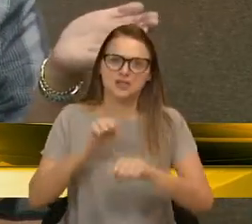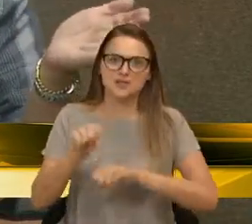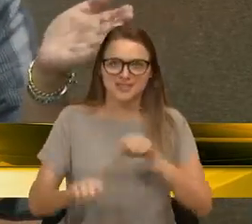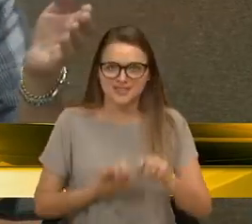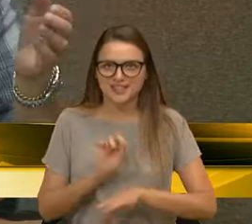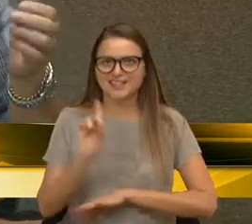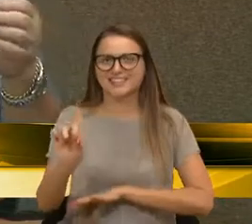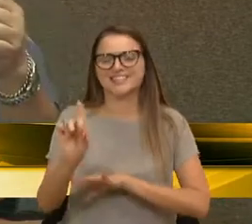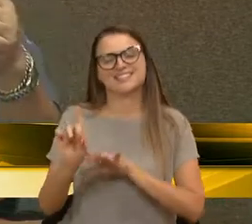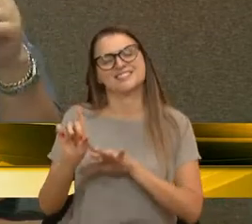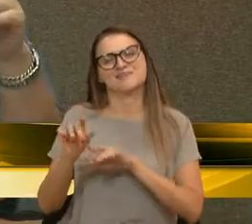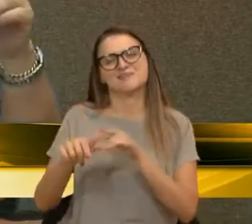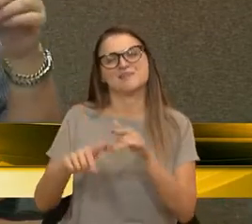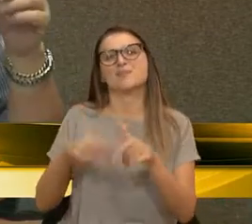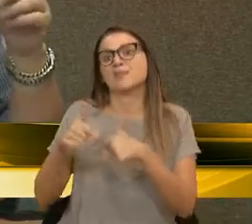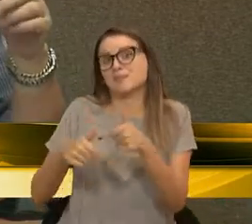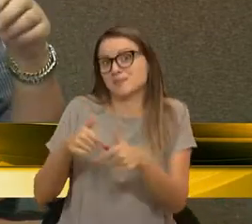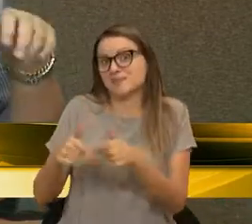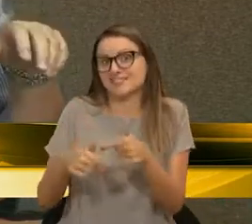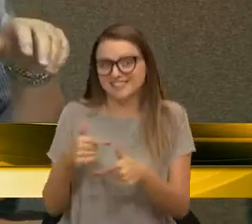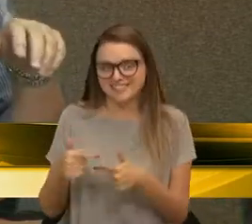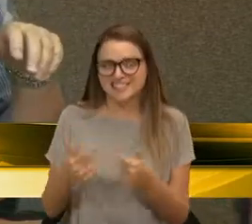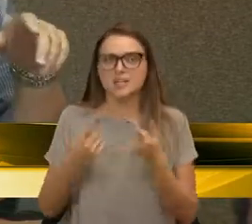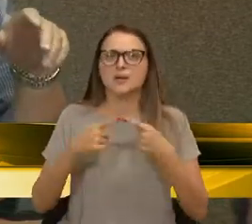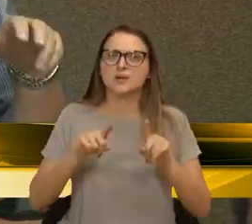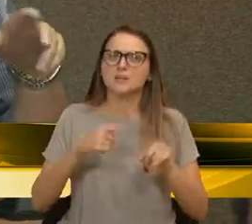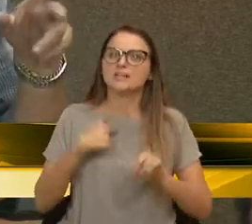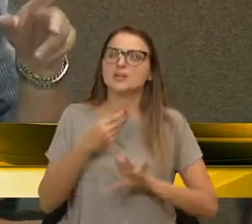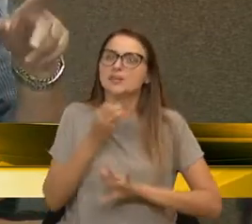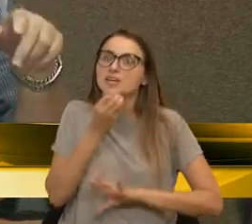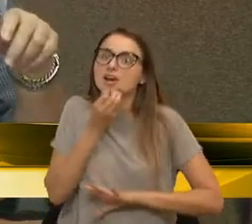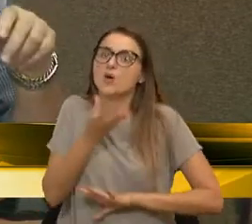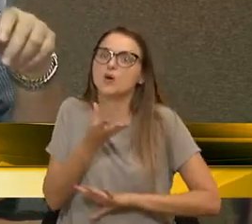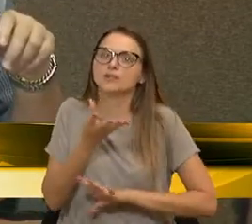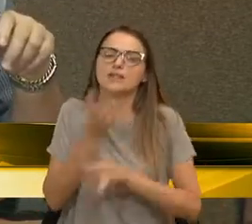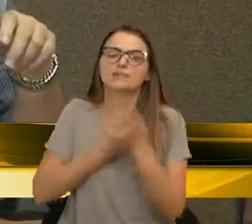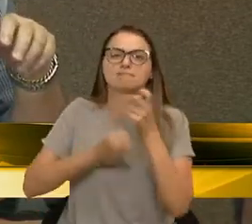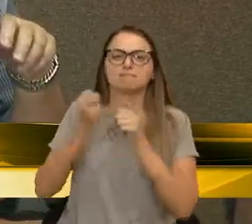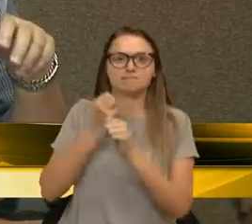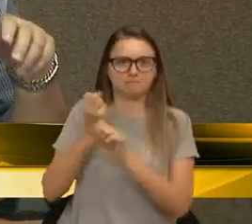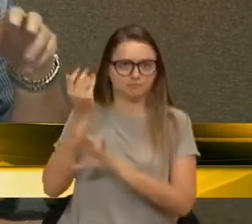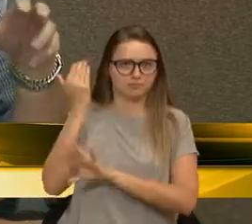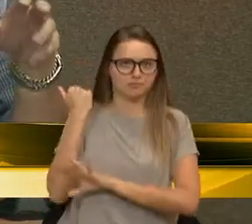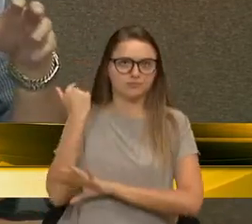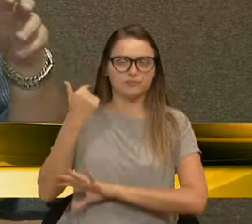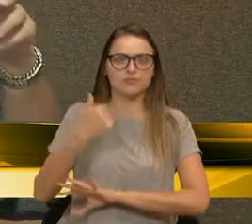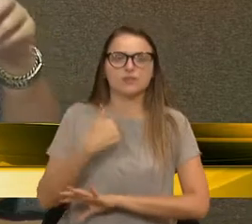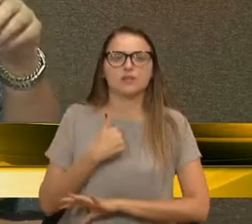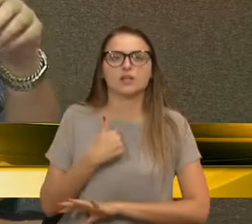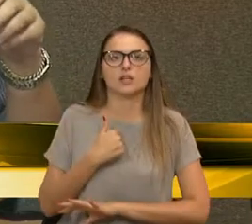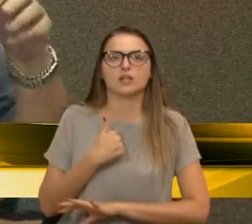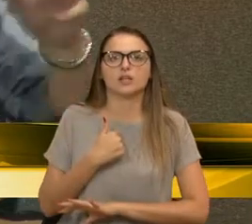trabalhar, né? Mas eu queria lhe contar que há uns anos atrás eu estava